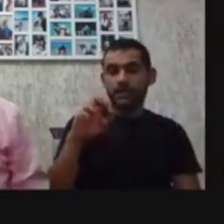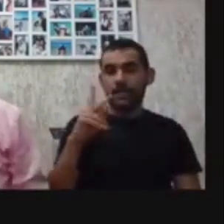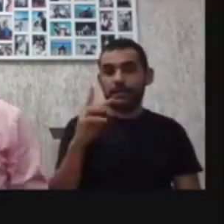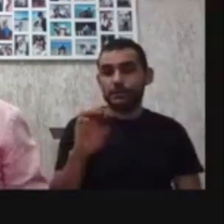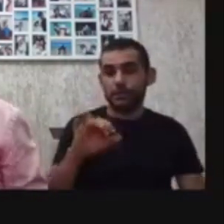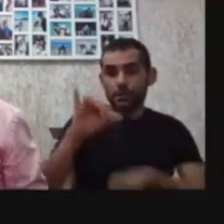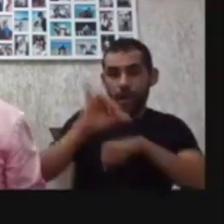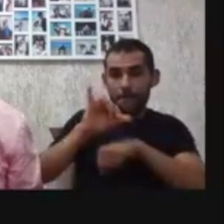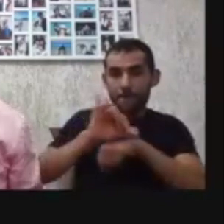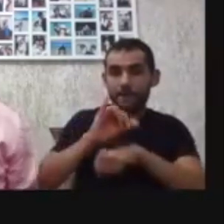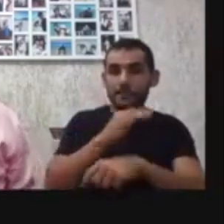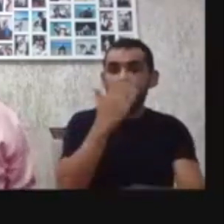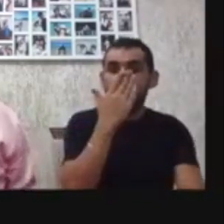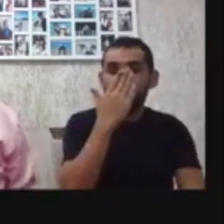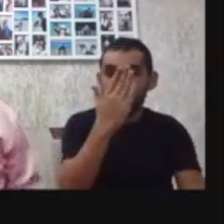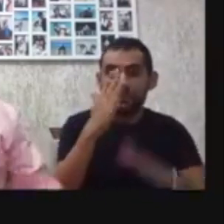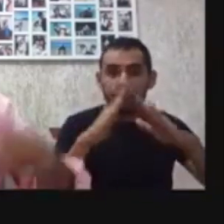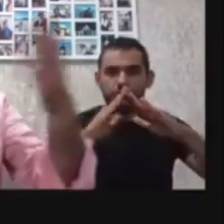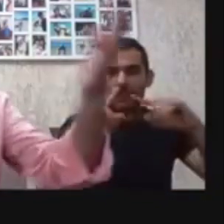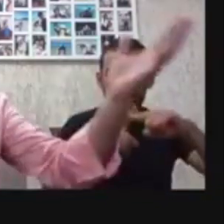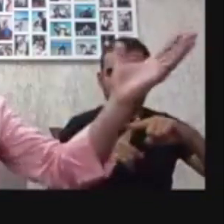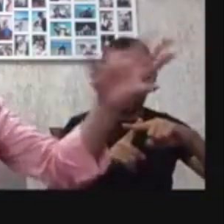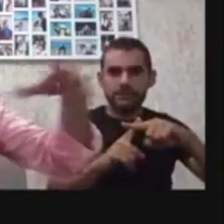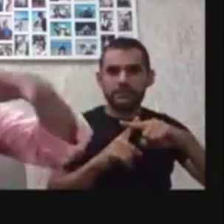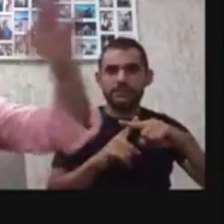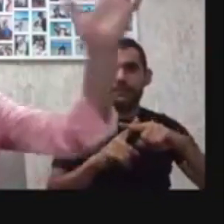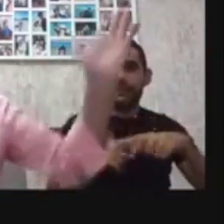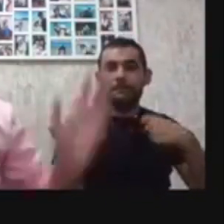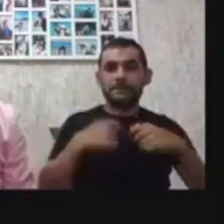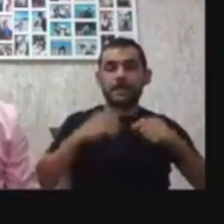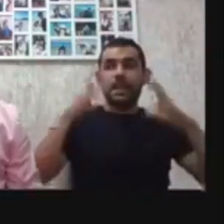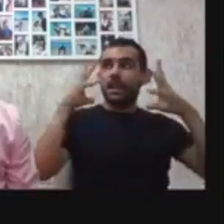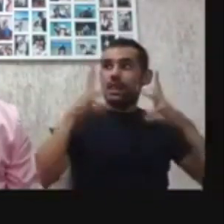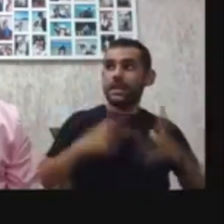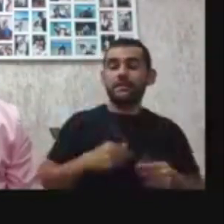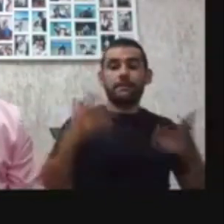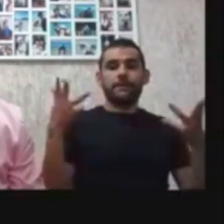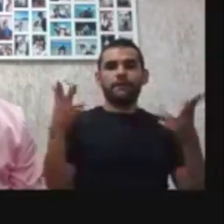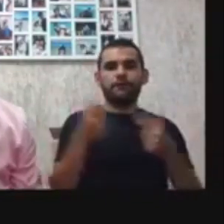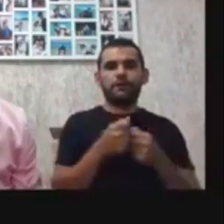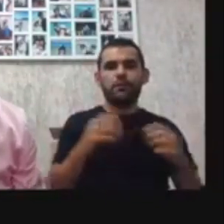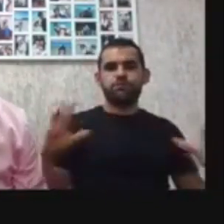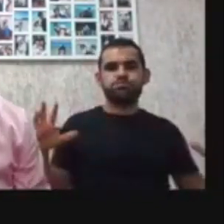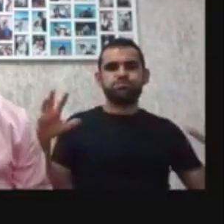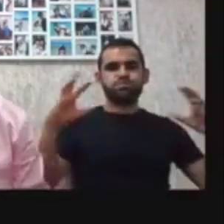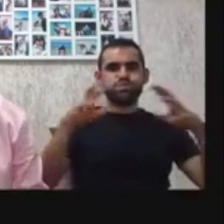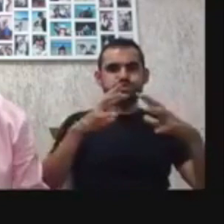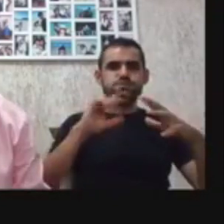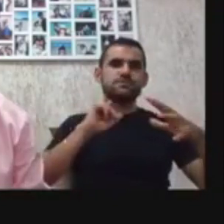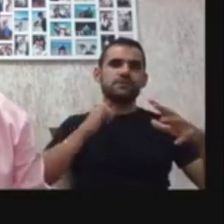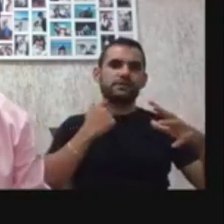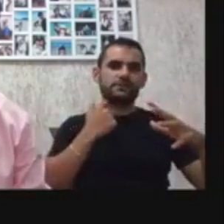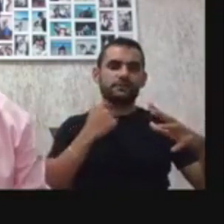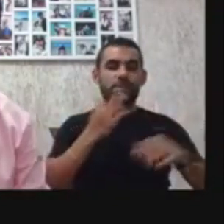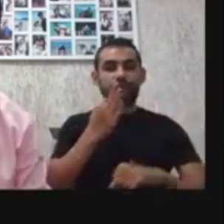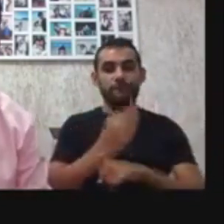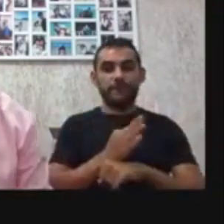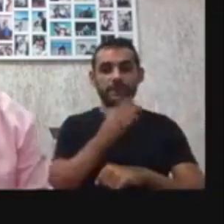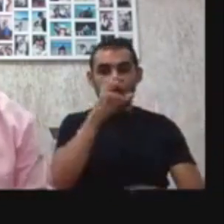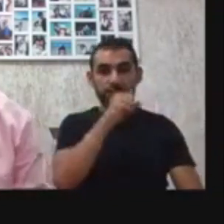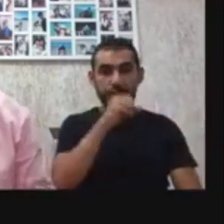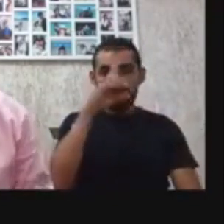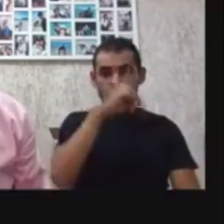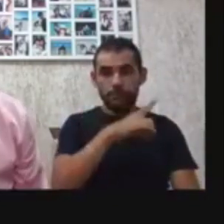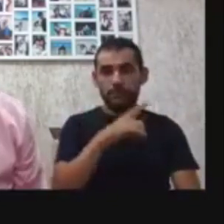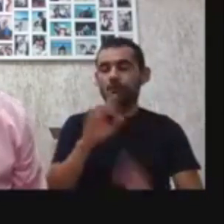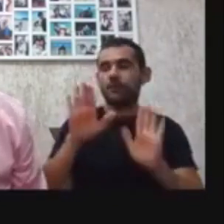numa praça, em frente a uma igreja, que teria que estar linda, maravilhosa, tumultua de lixo. Aí é um feriado, é um sábado, é um